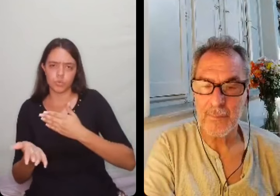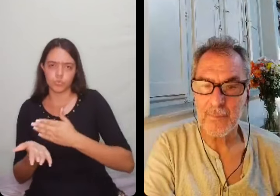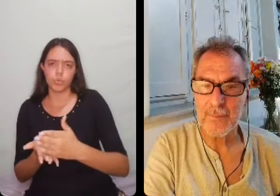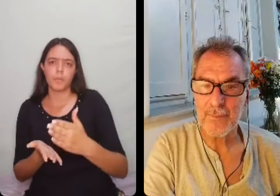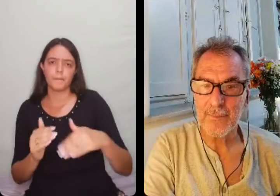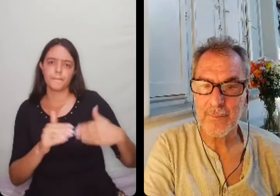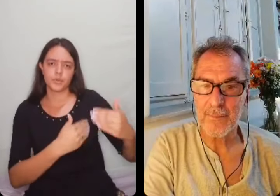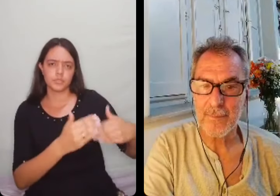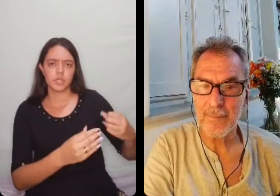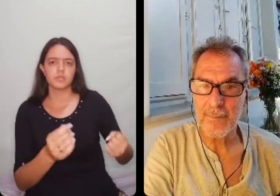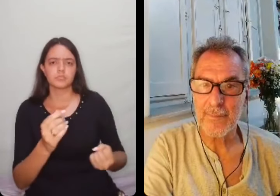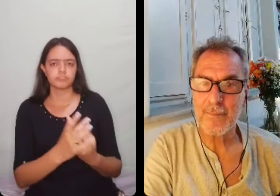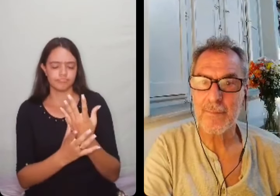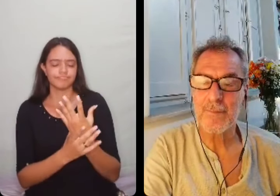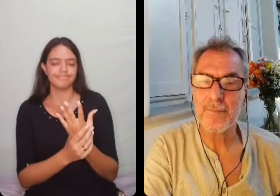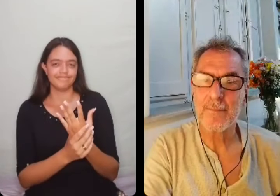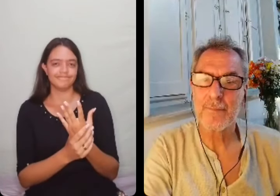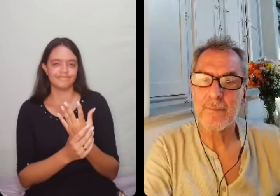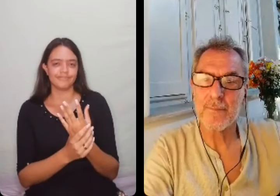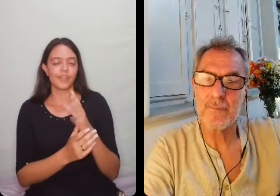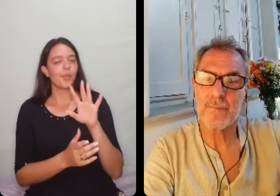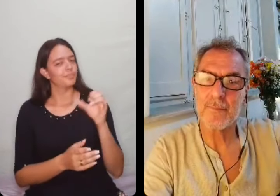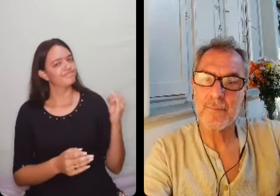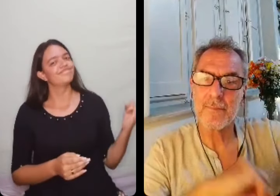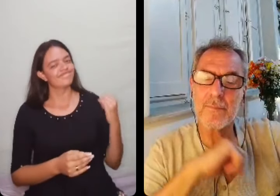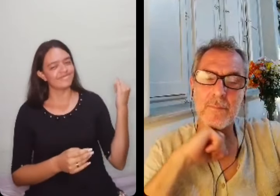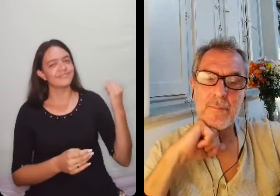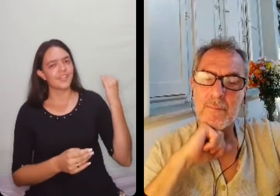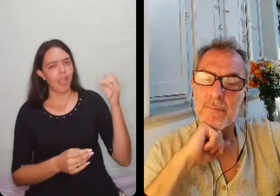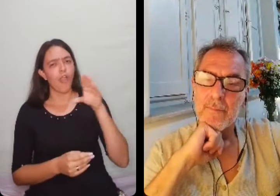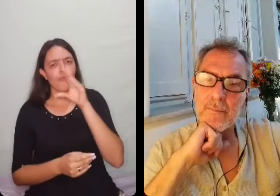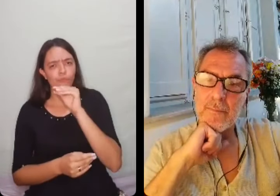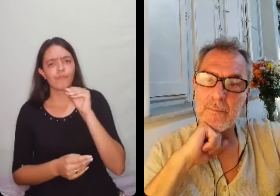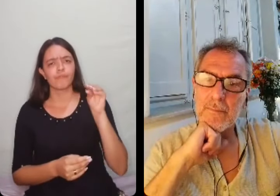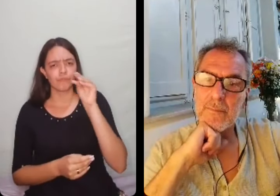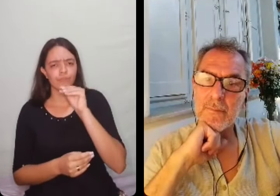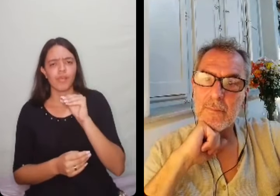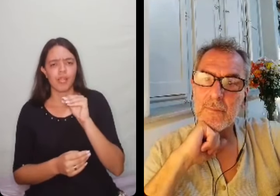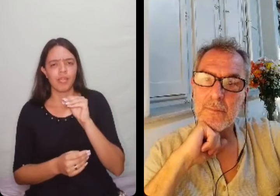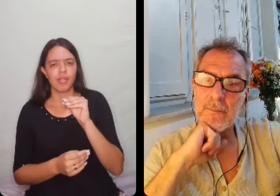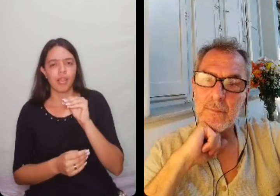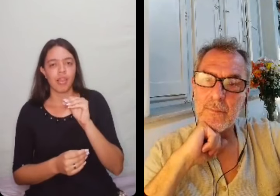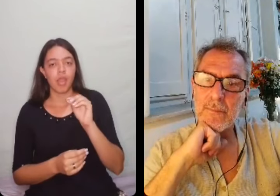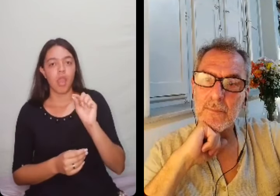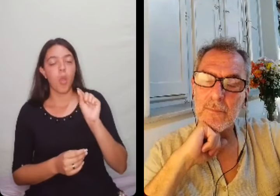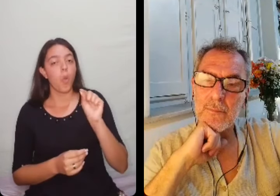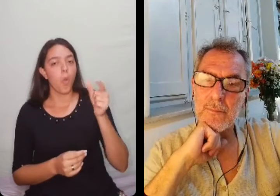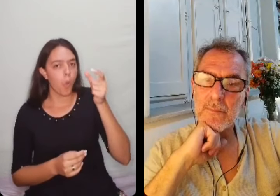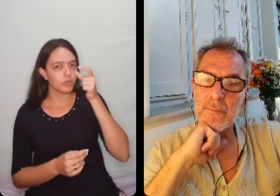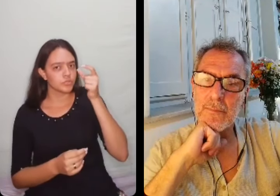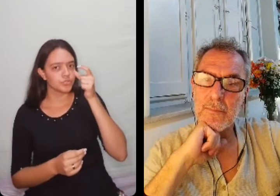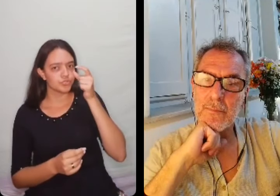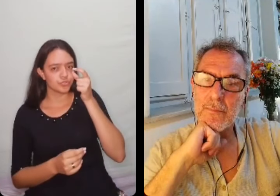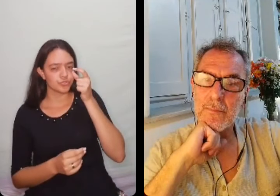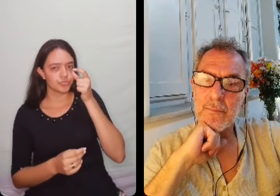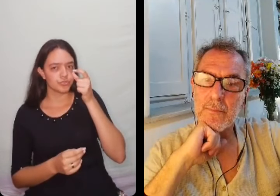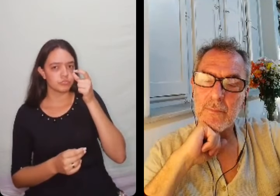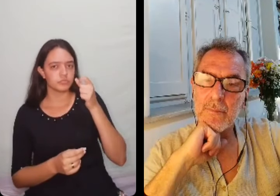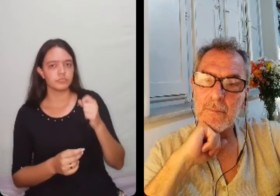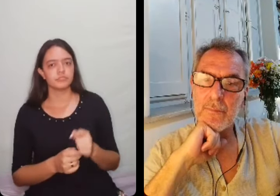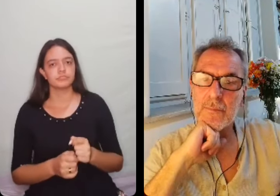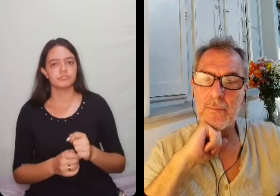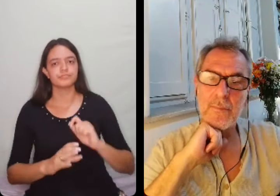Não, e super interessante você falar, porque assim, o que a gente vai assistir é um vídeo, né? Então, é